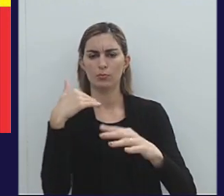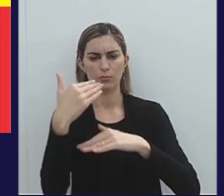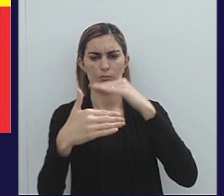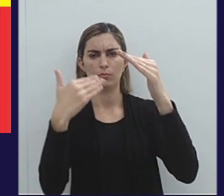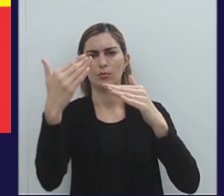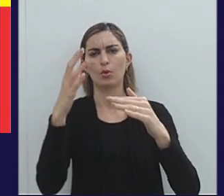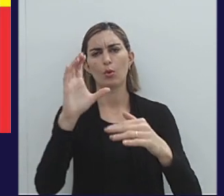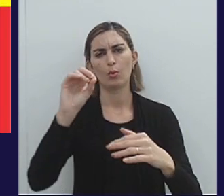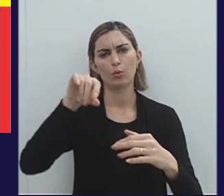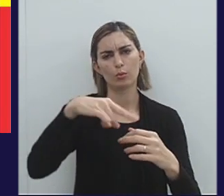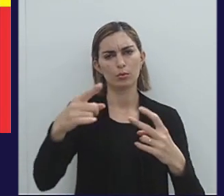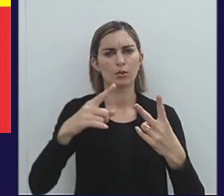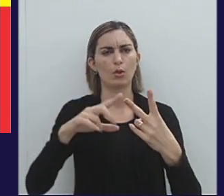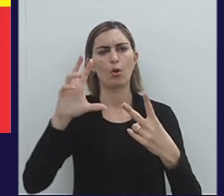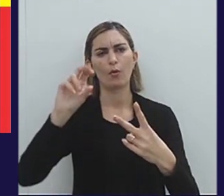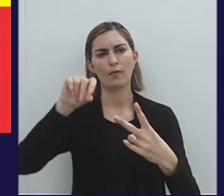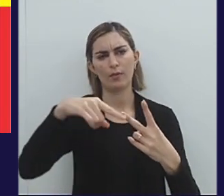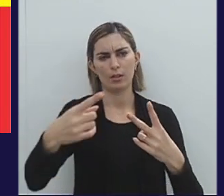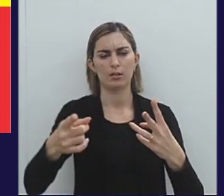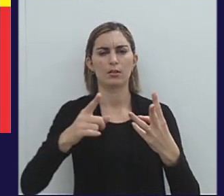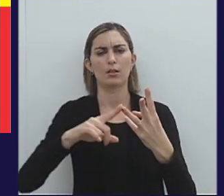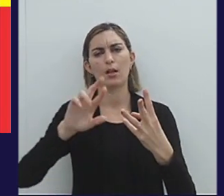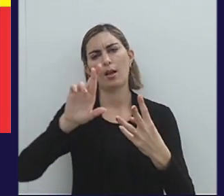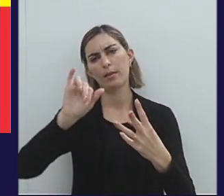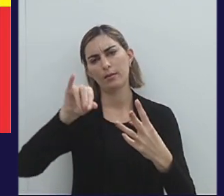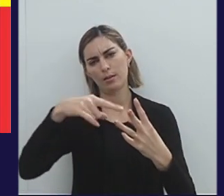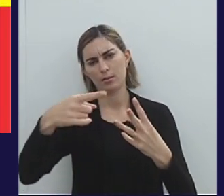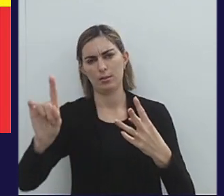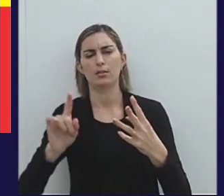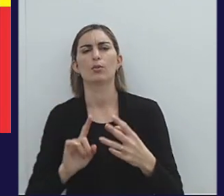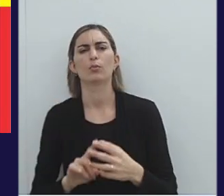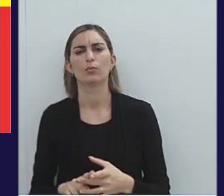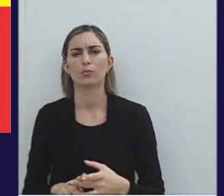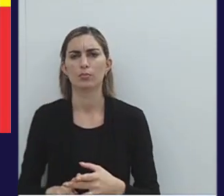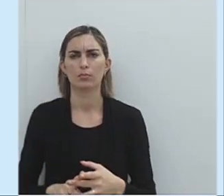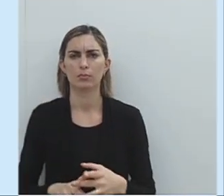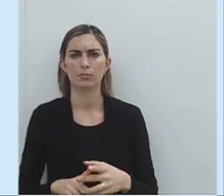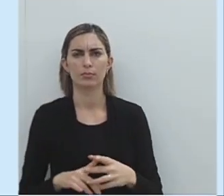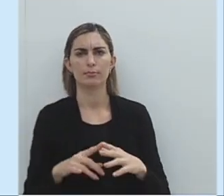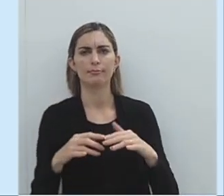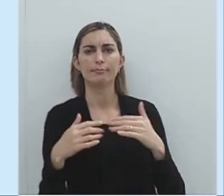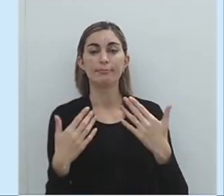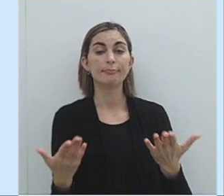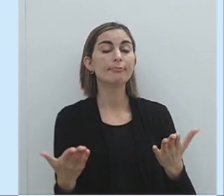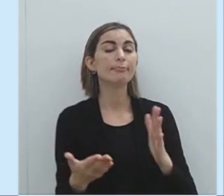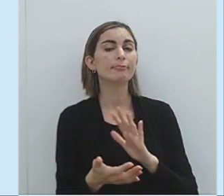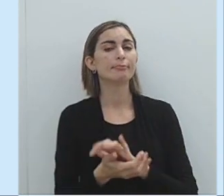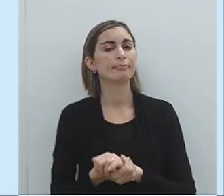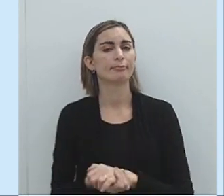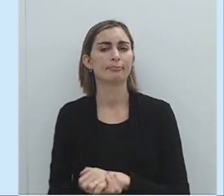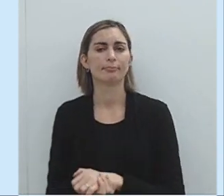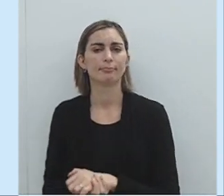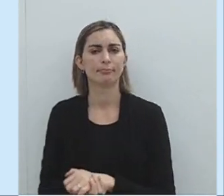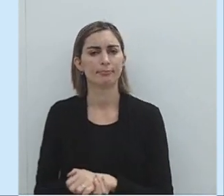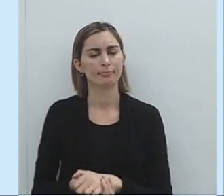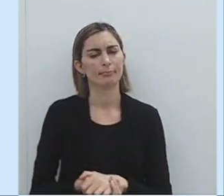processos de condução, convecção e radiação. E aí,